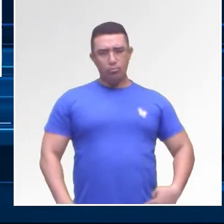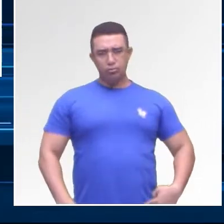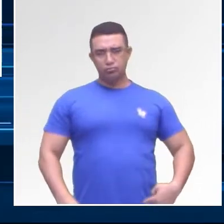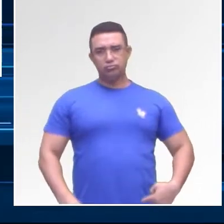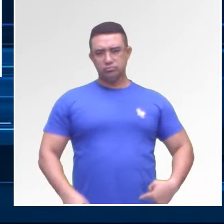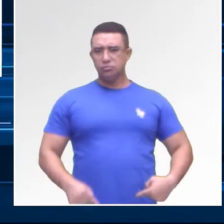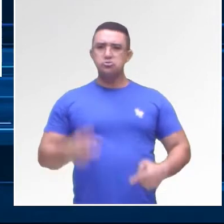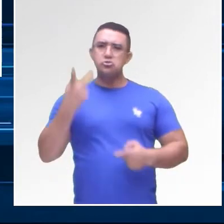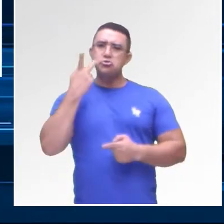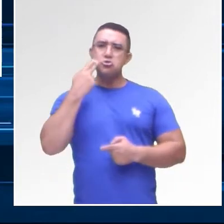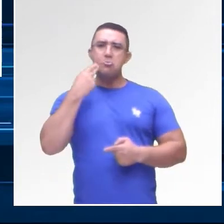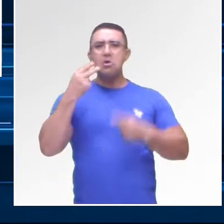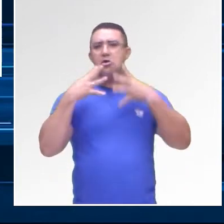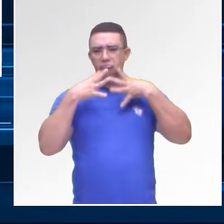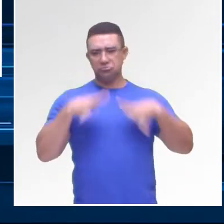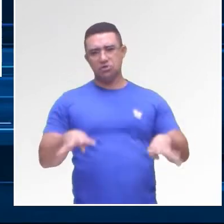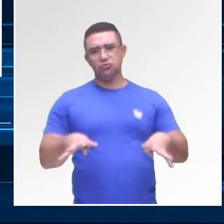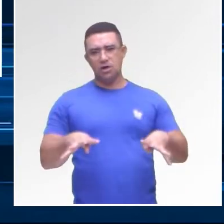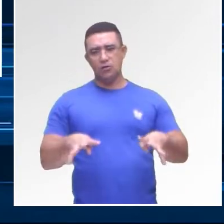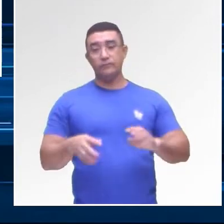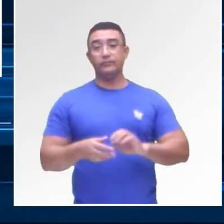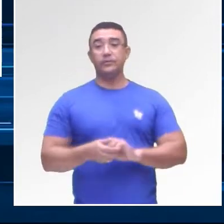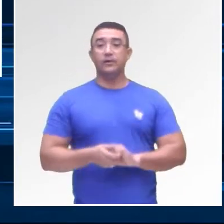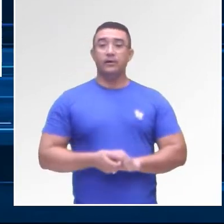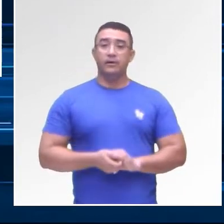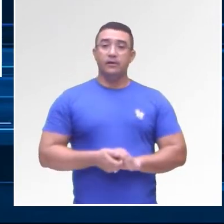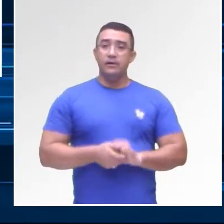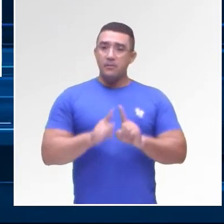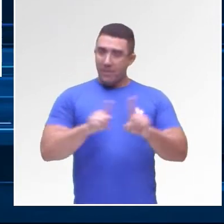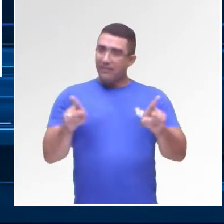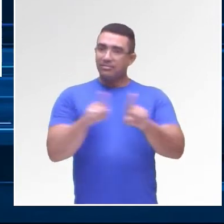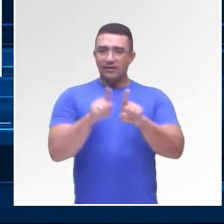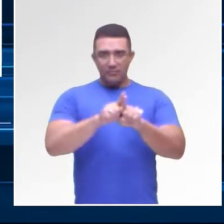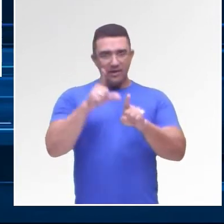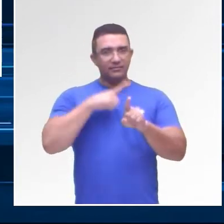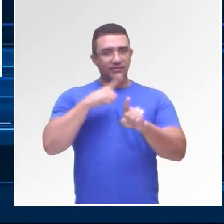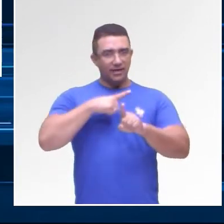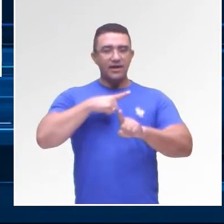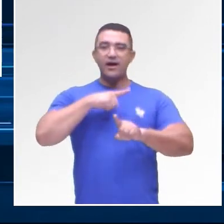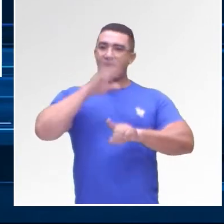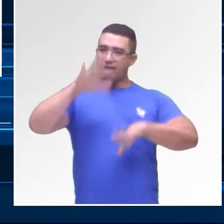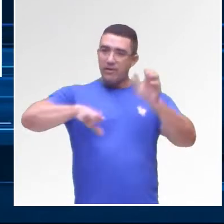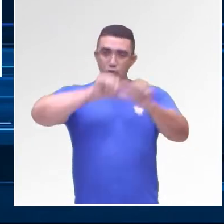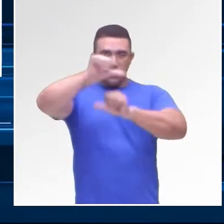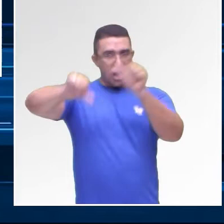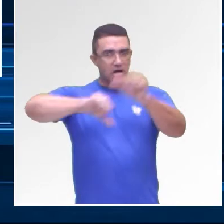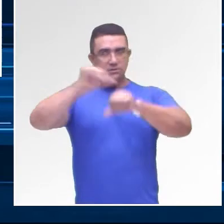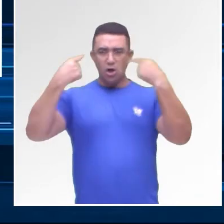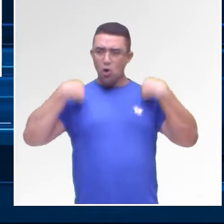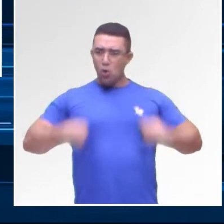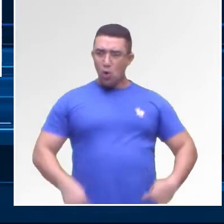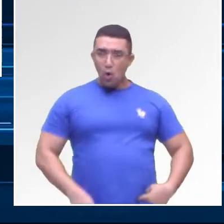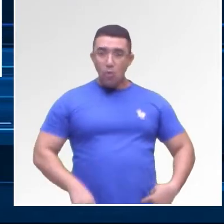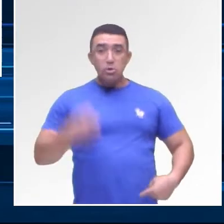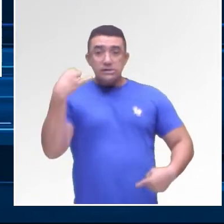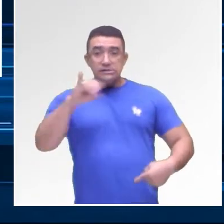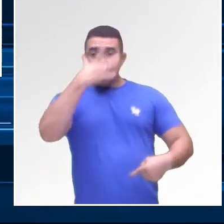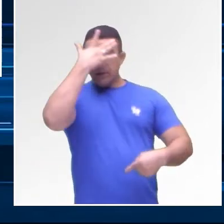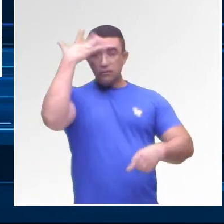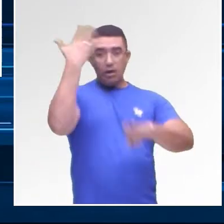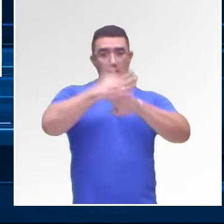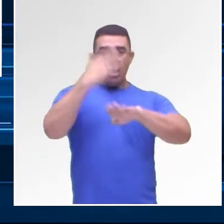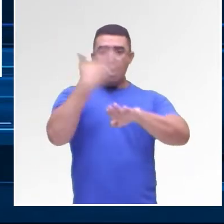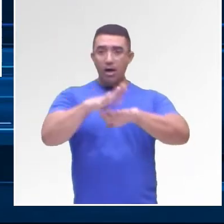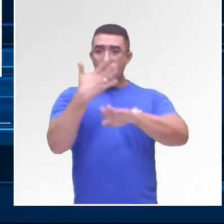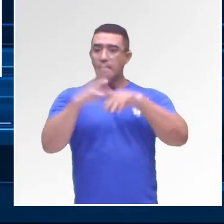Mas nós também temos as mudanças através do quê? Do exercício físico, do treinamento físico.